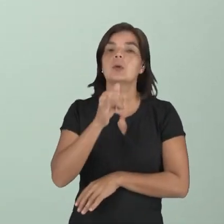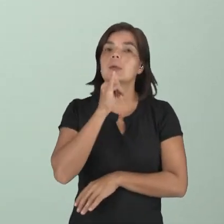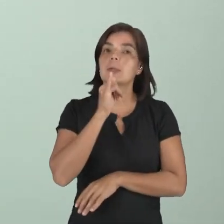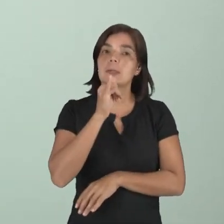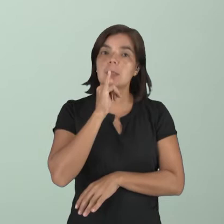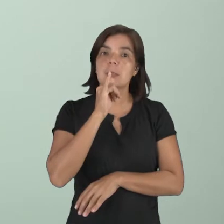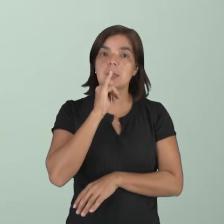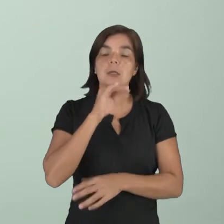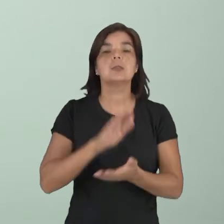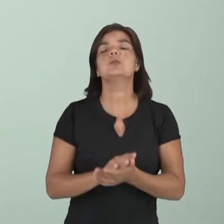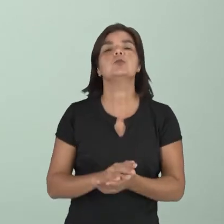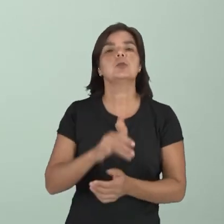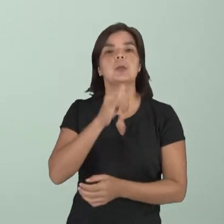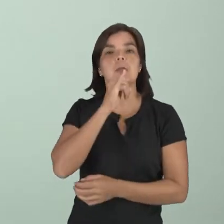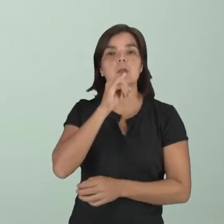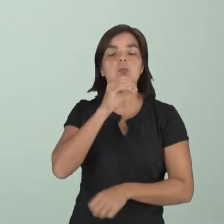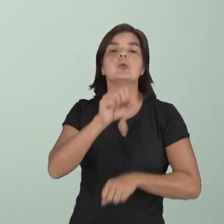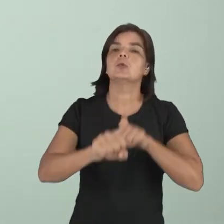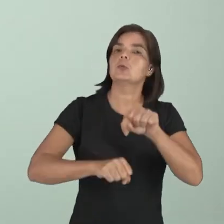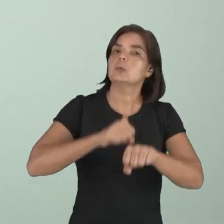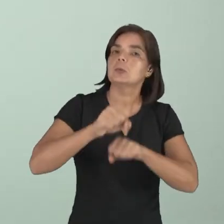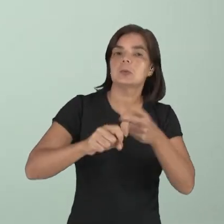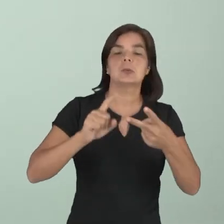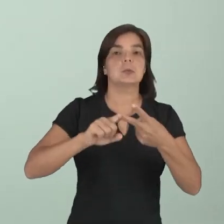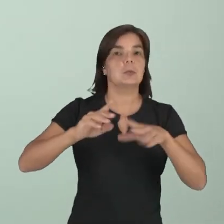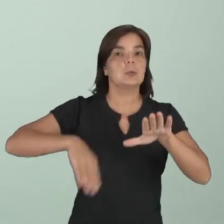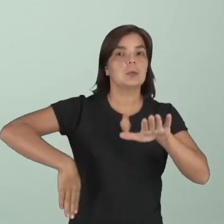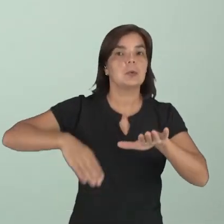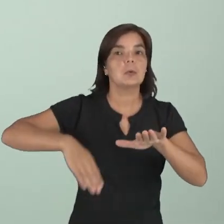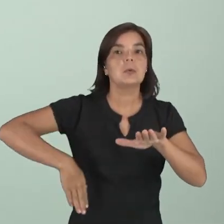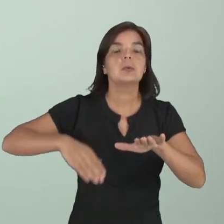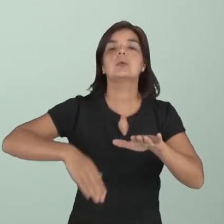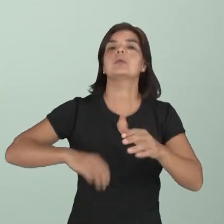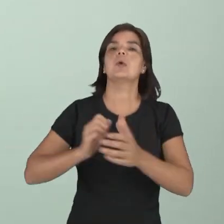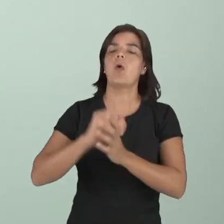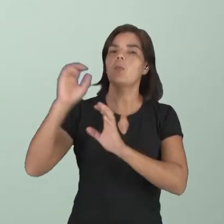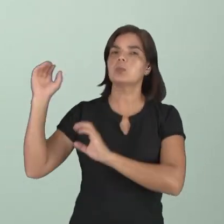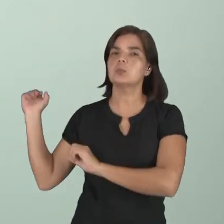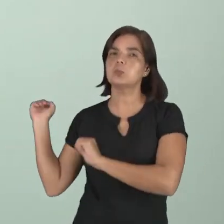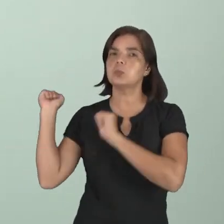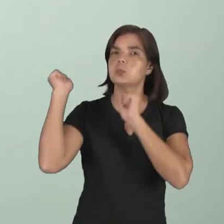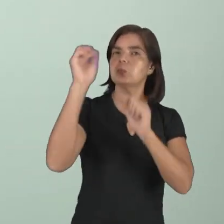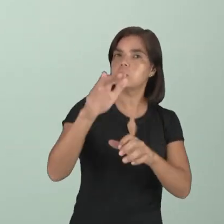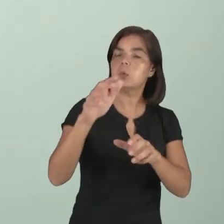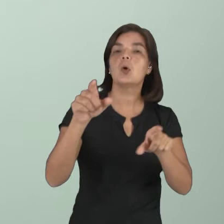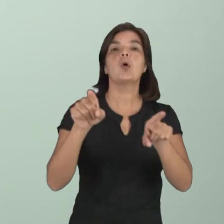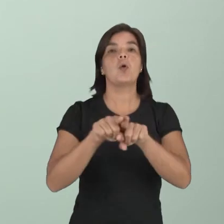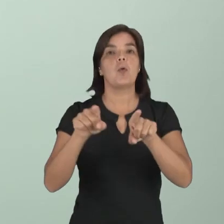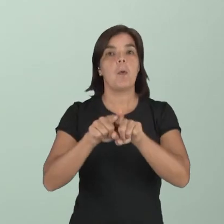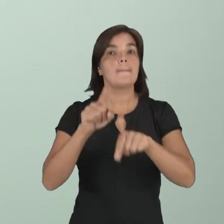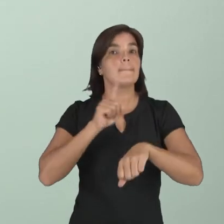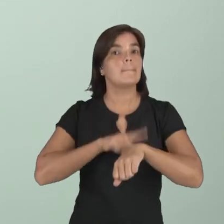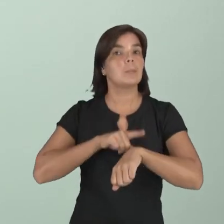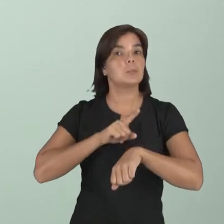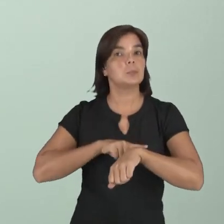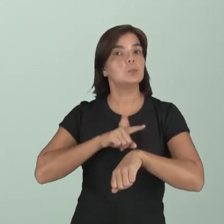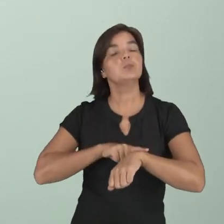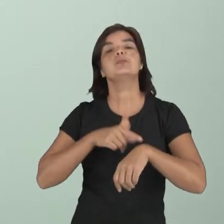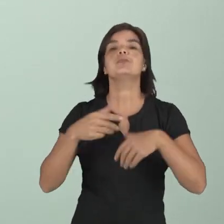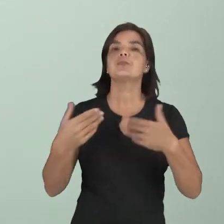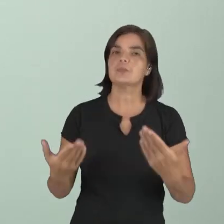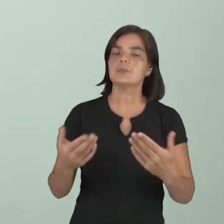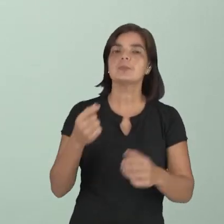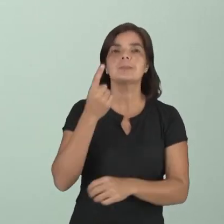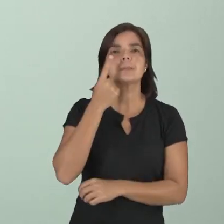chamamos de esporte de marca, né, no caso o atletismo, a natação, arremesso de peso, que eles trabalham o quê? Com o tempo, né?